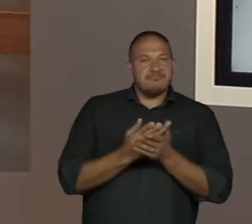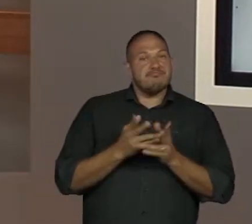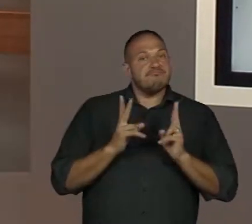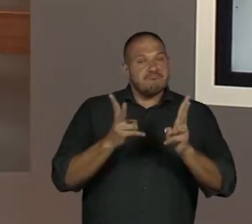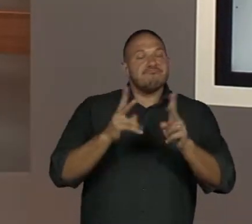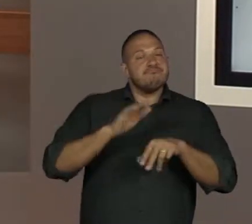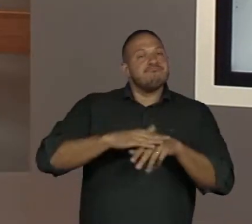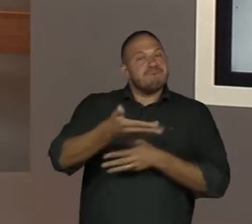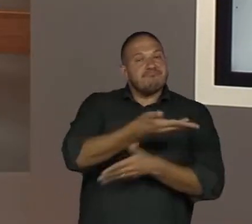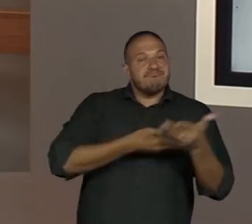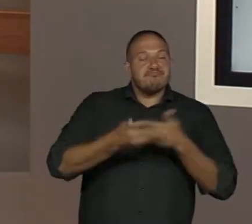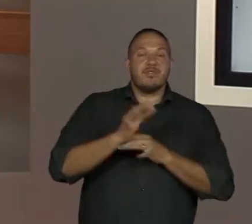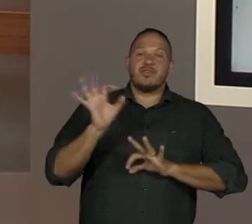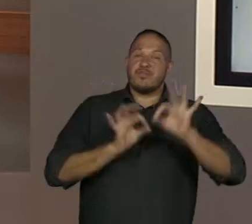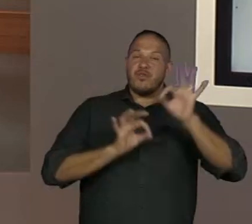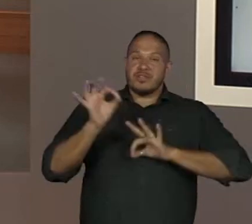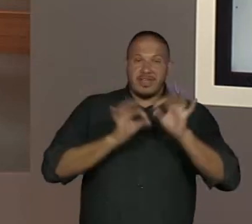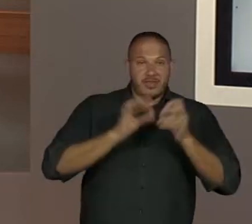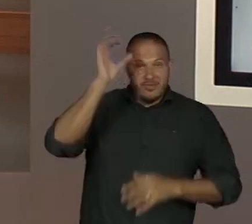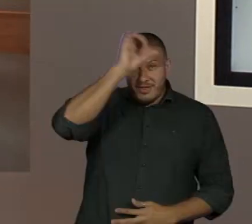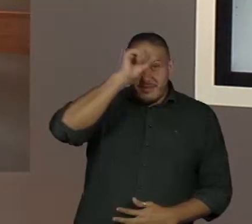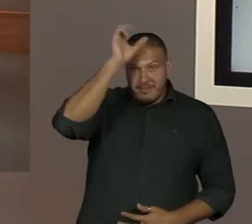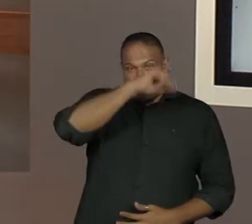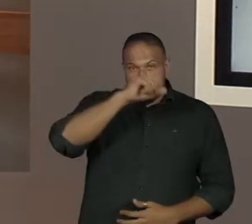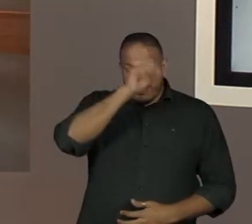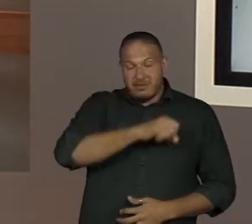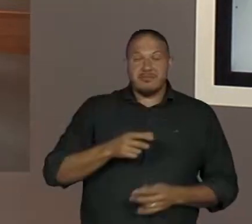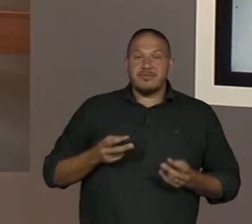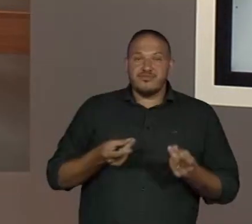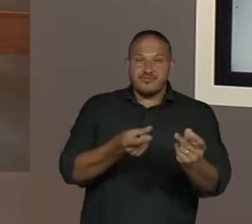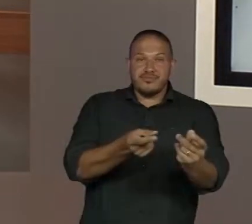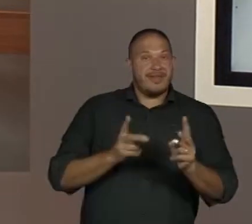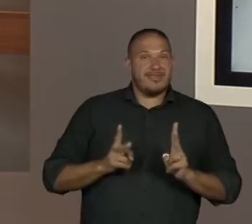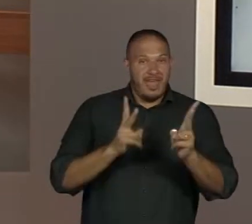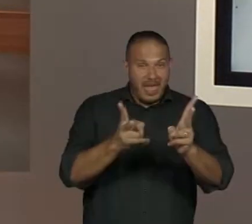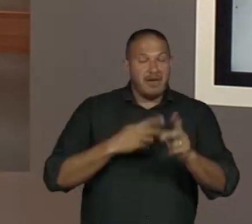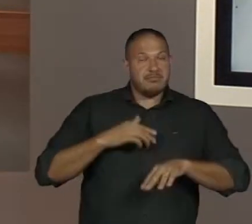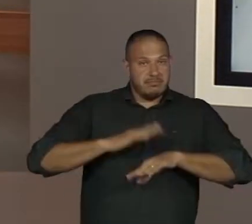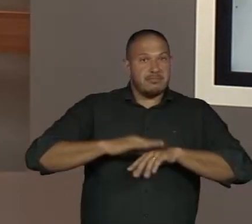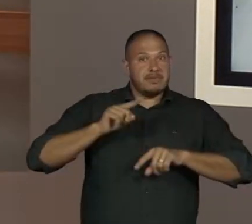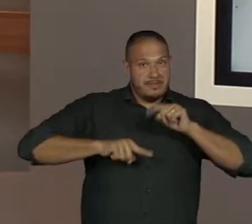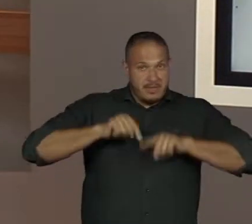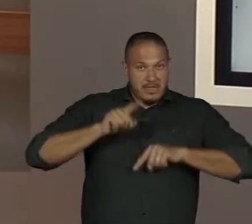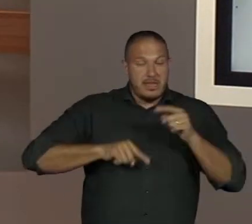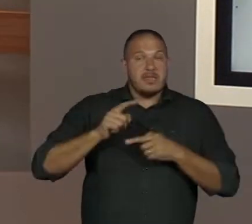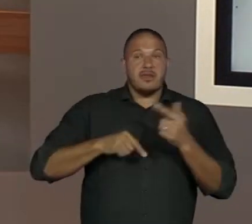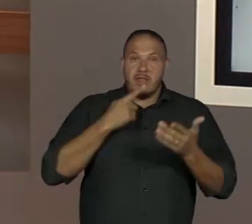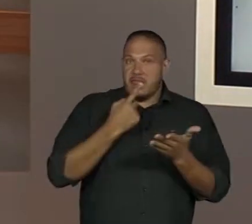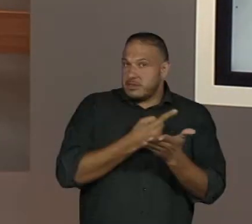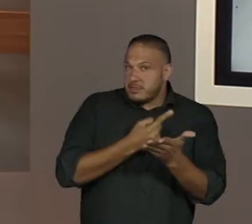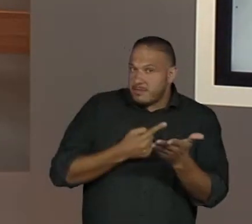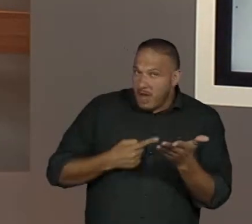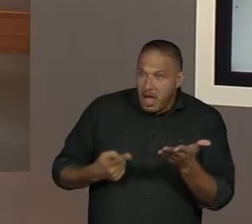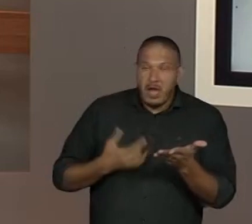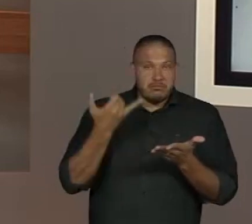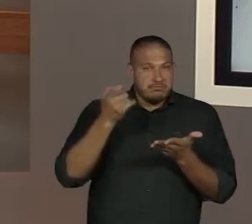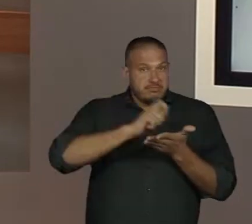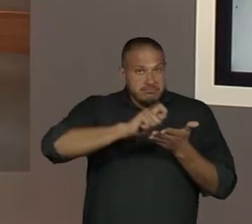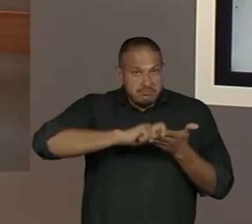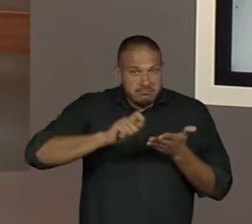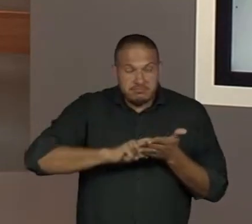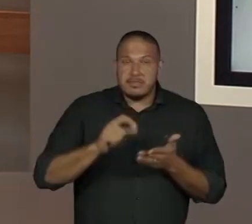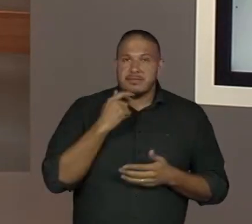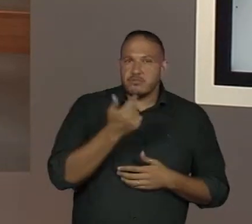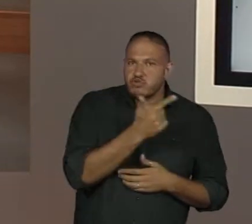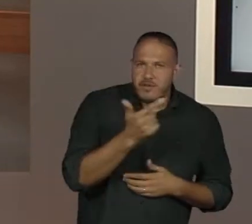do projeto Aprender Sempre. Então, quem tiver o material em mãos, já separe para utilizar o material. Quem não tiver, não